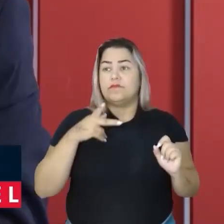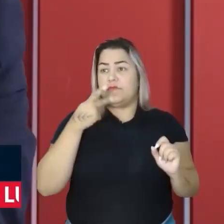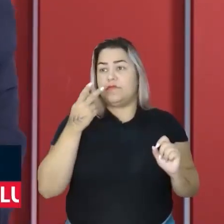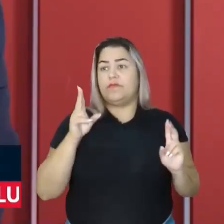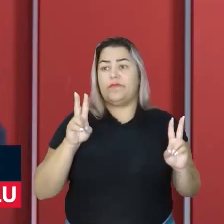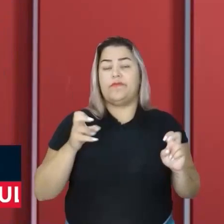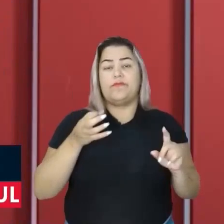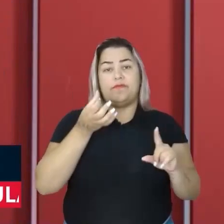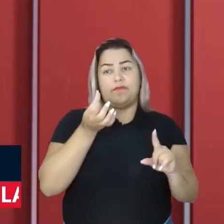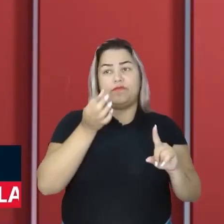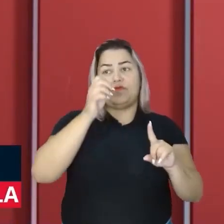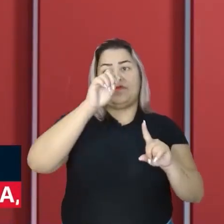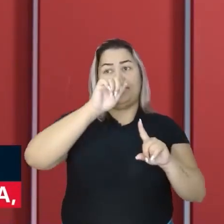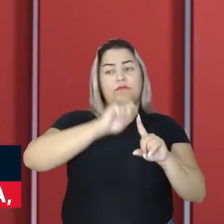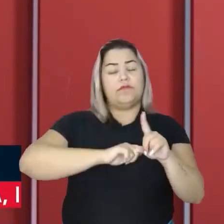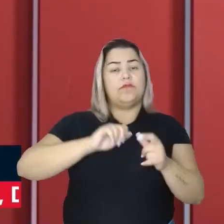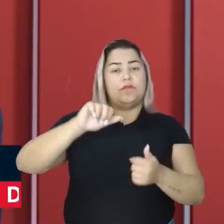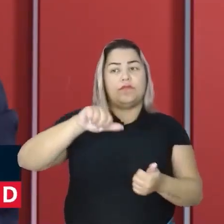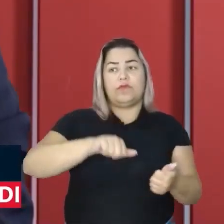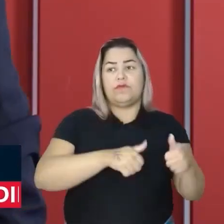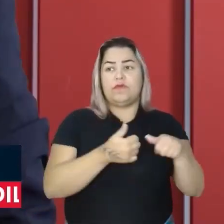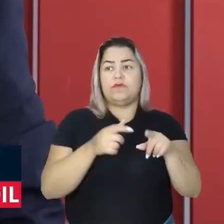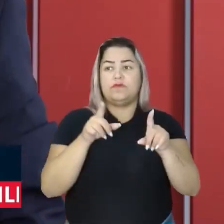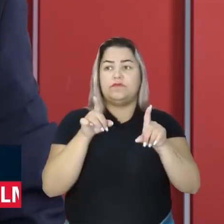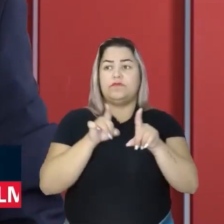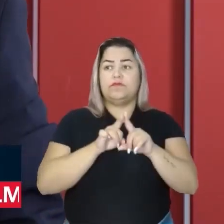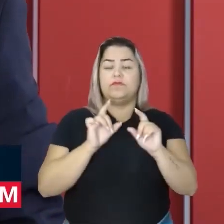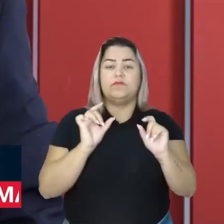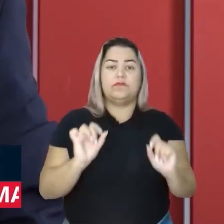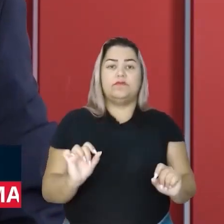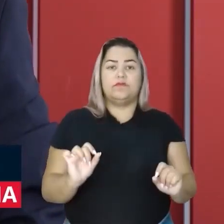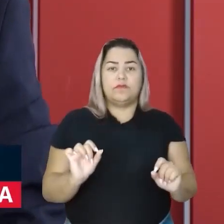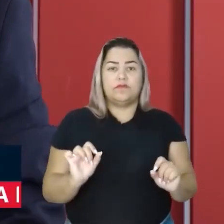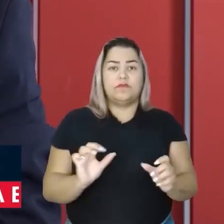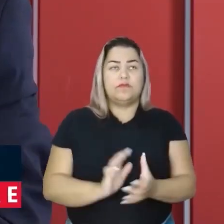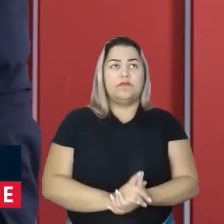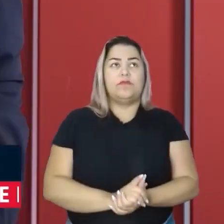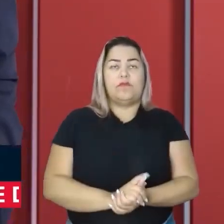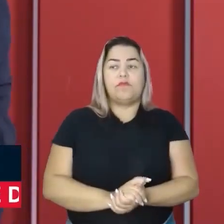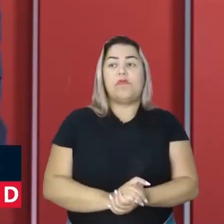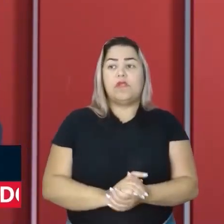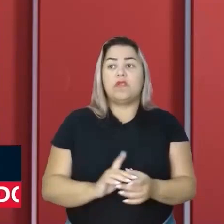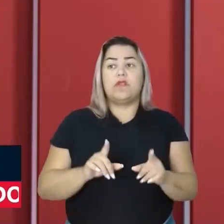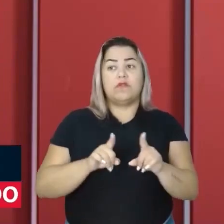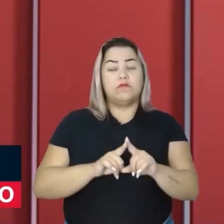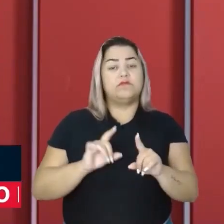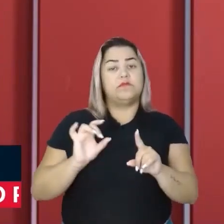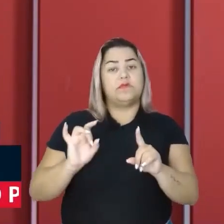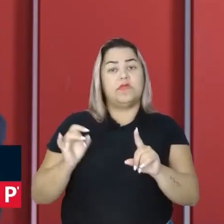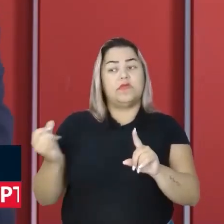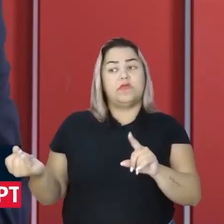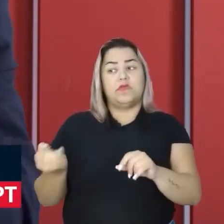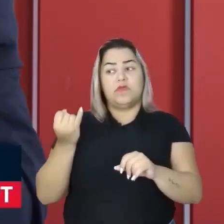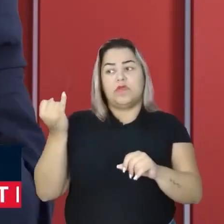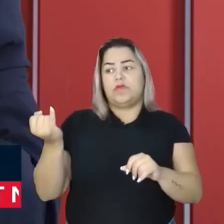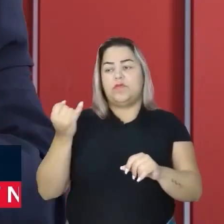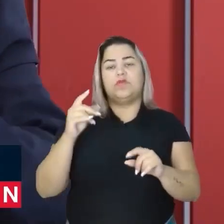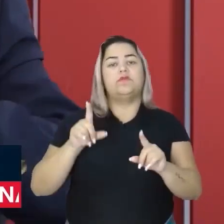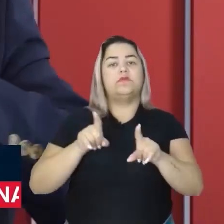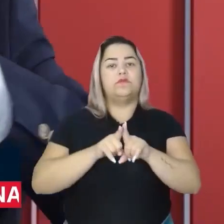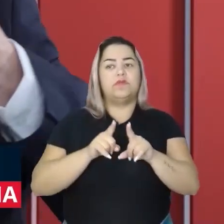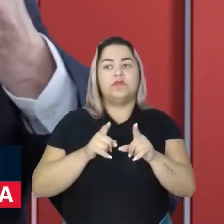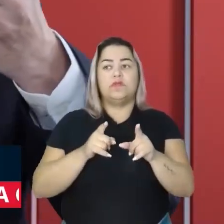esses 6 meses, quando a gente avalia um programa específico, como nós avaliamos aqui, ele é especificamente importante, mas ele está